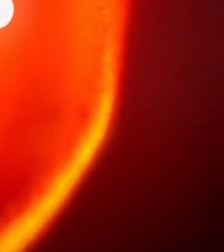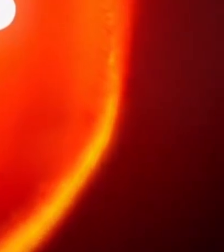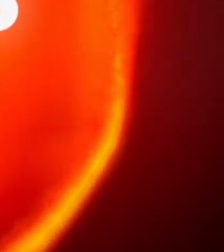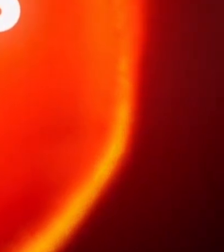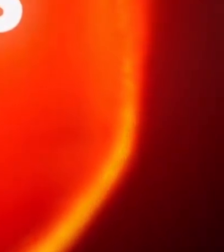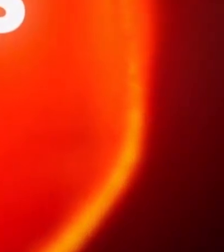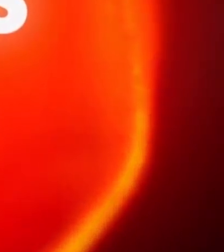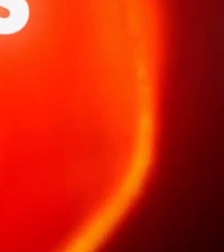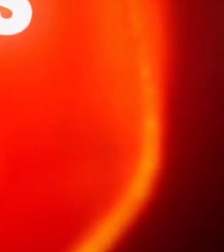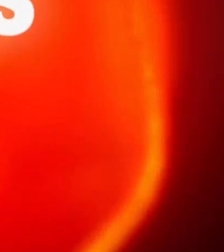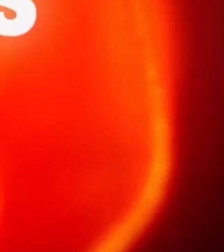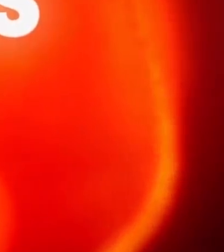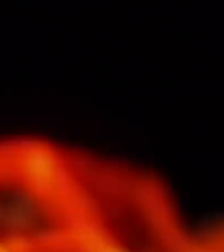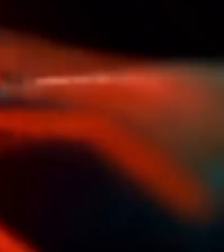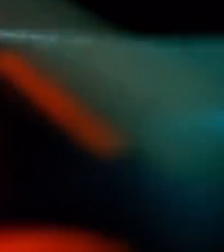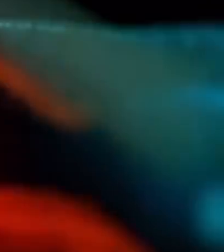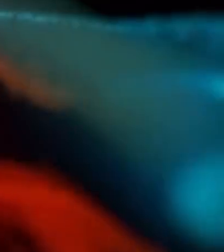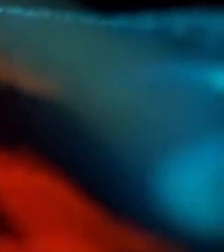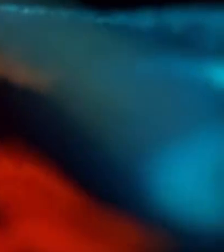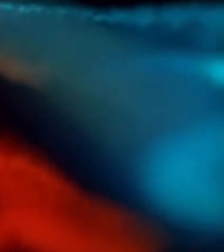Esqueça as distrações.